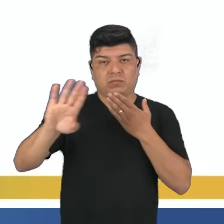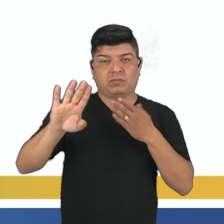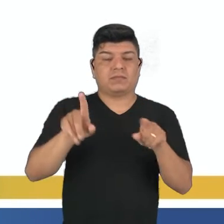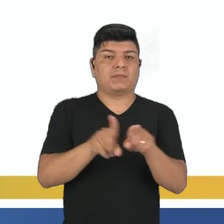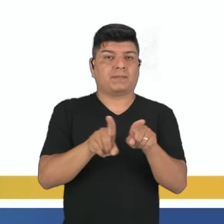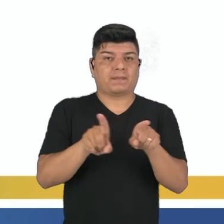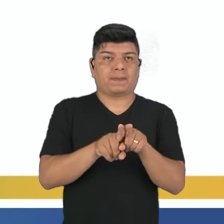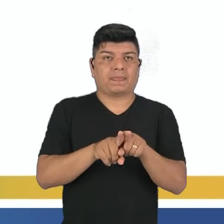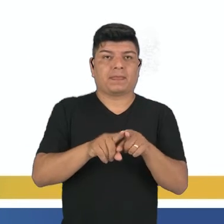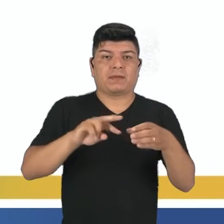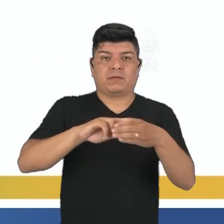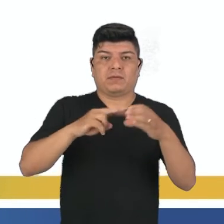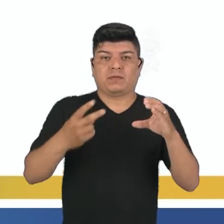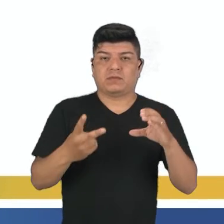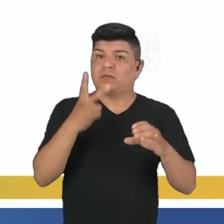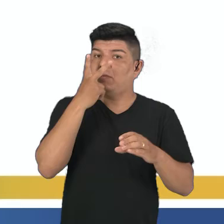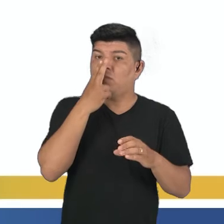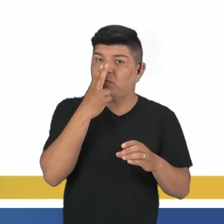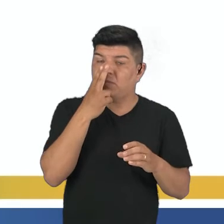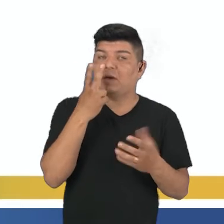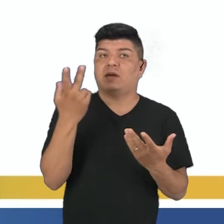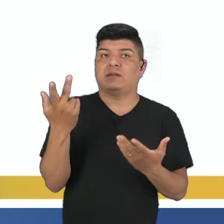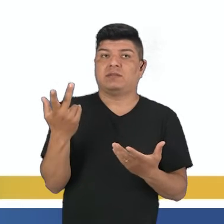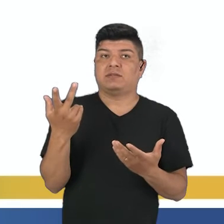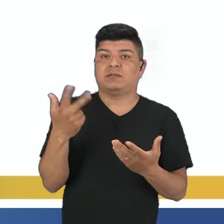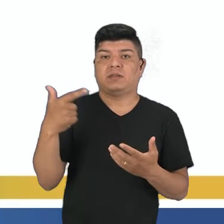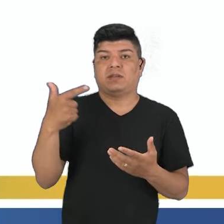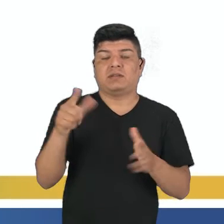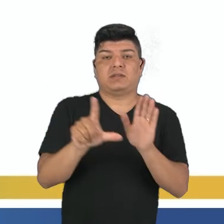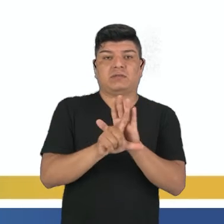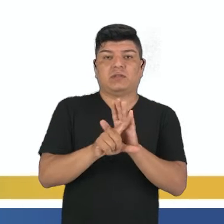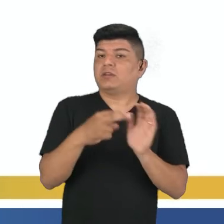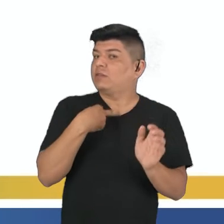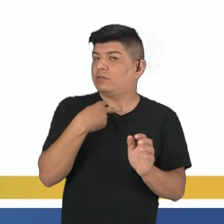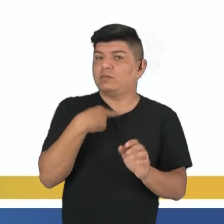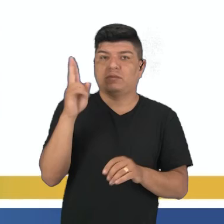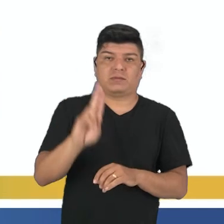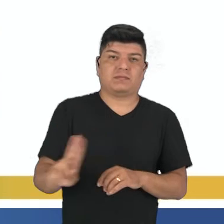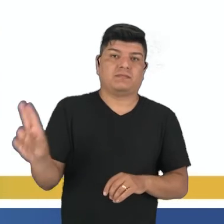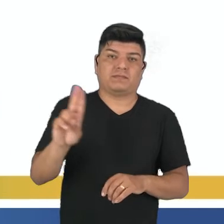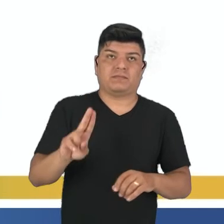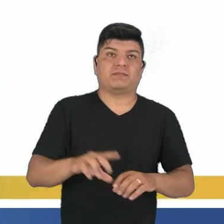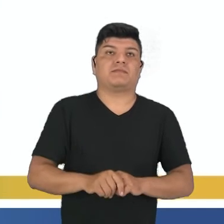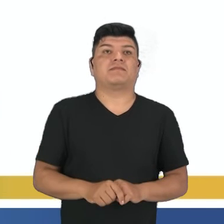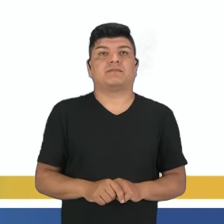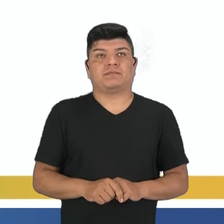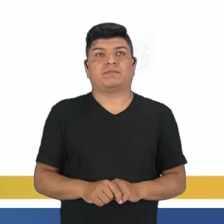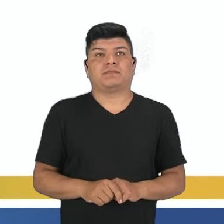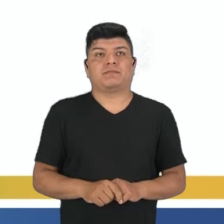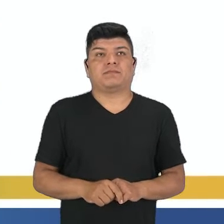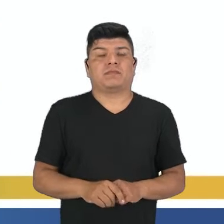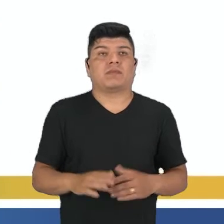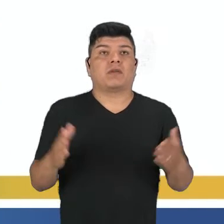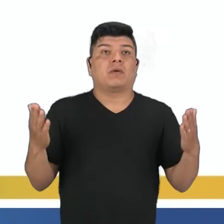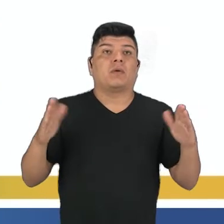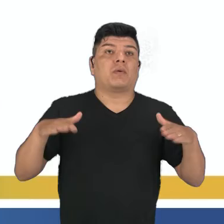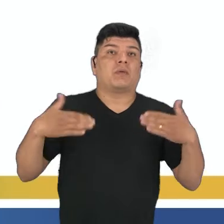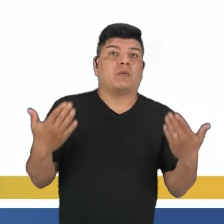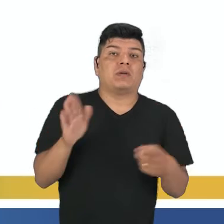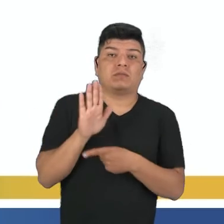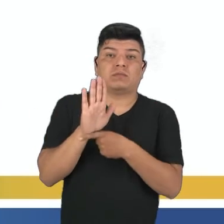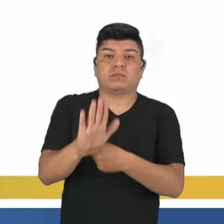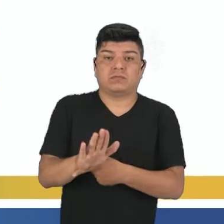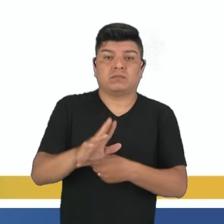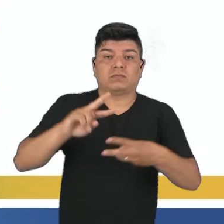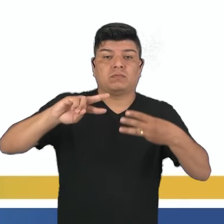distantes. Cromossomos homólogos, essa segunda lei ela não pode ser aplicada. Bom, então quais foram as contribuições